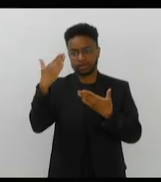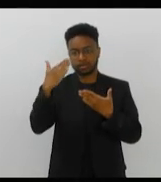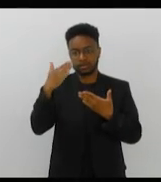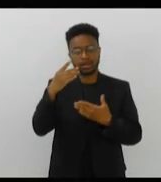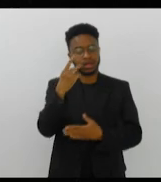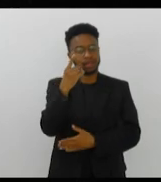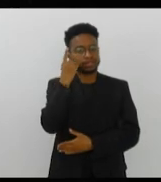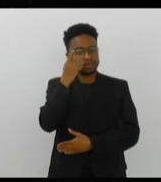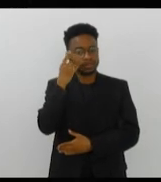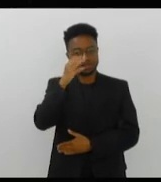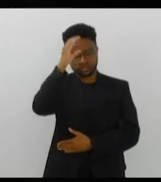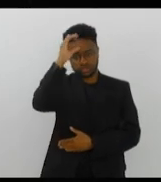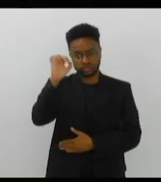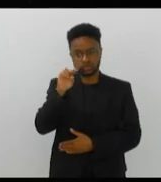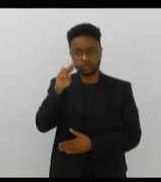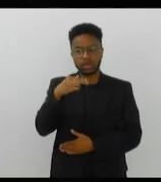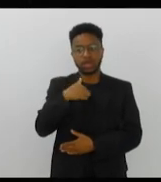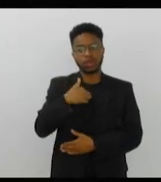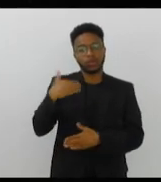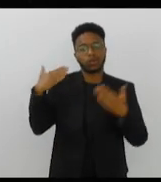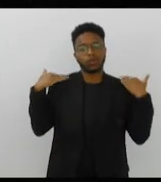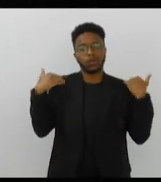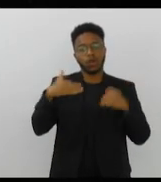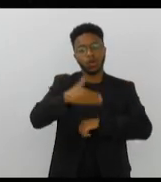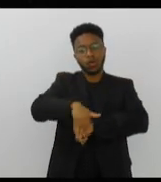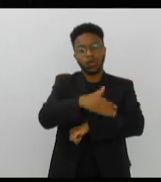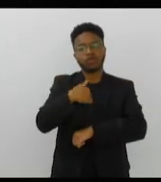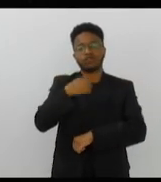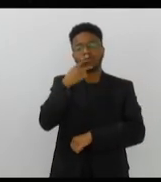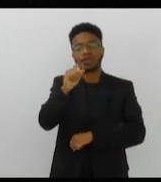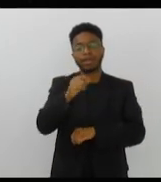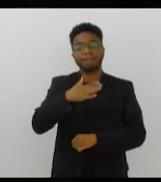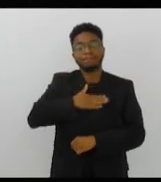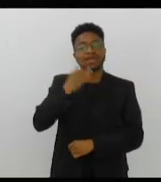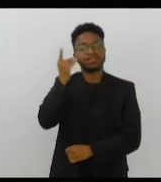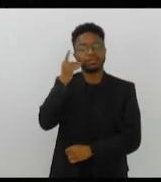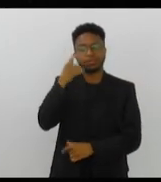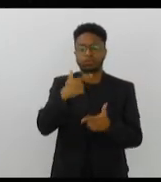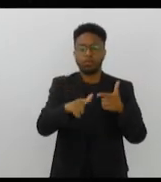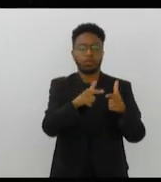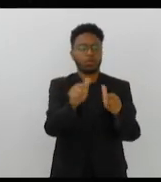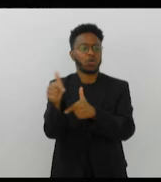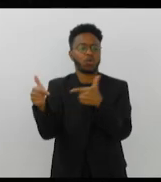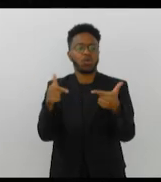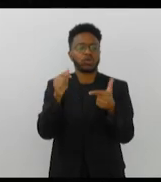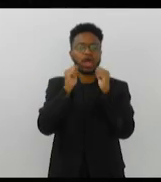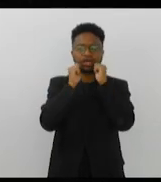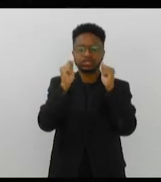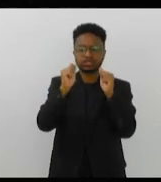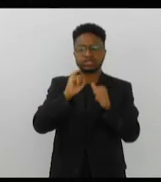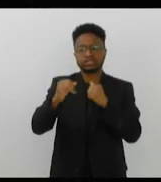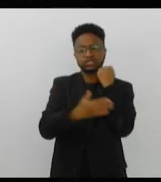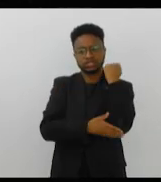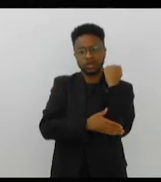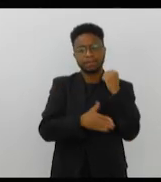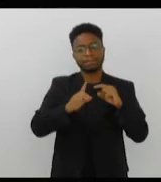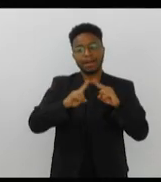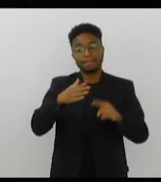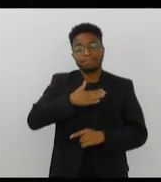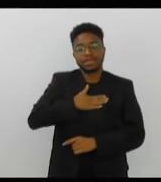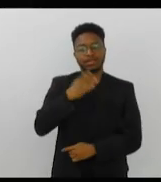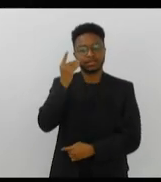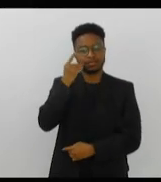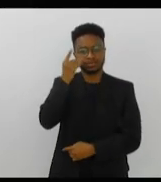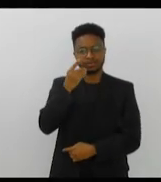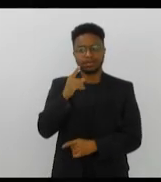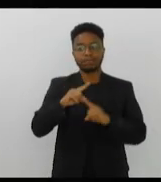deputada. Normalmente, quando eu saio pela rua, eu falo minha deputada. Problema dos outros assessores aí que ficarem com ciúme. É minha deputada. E quando